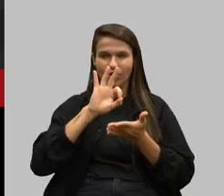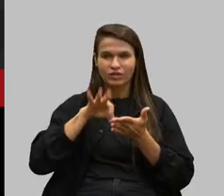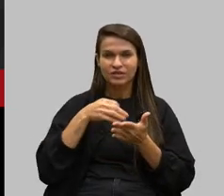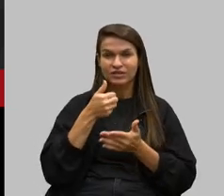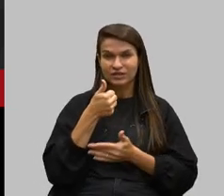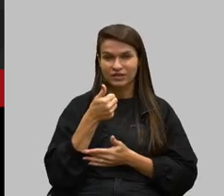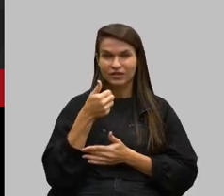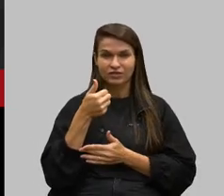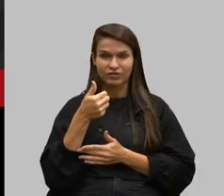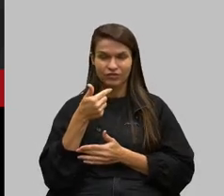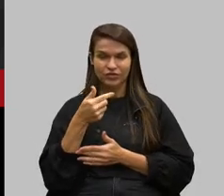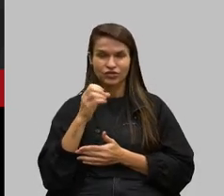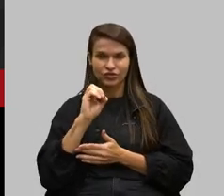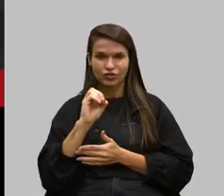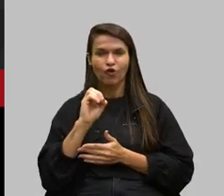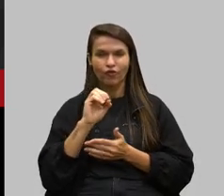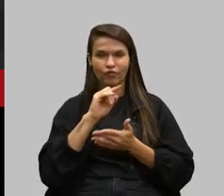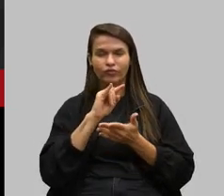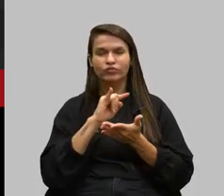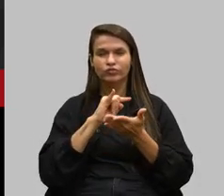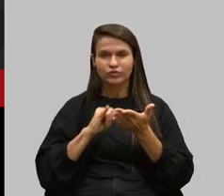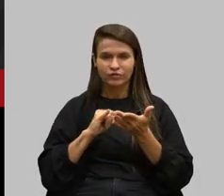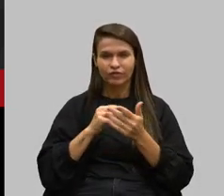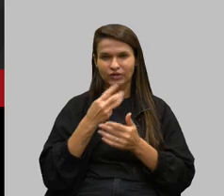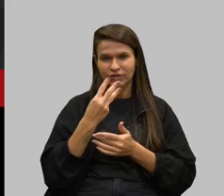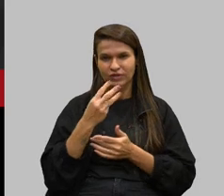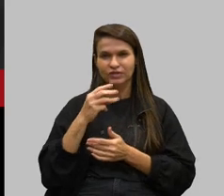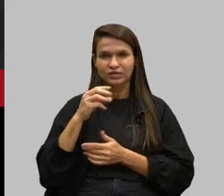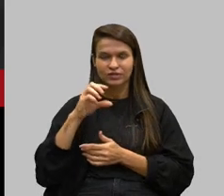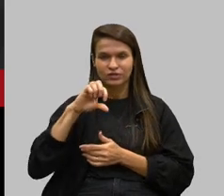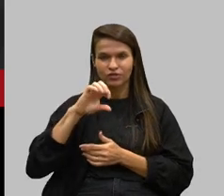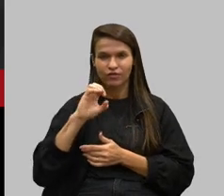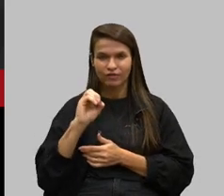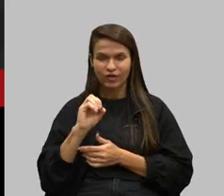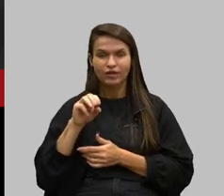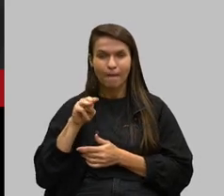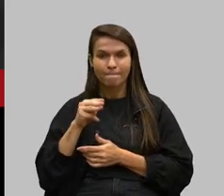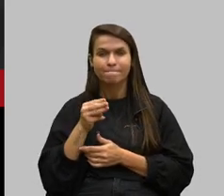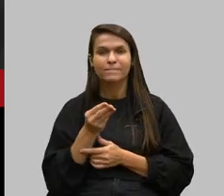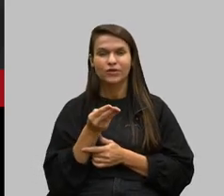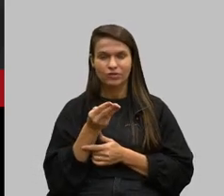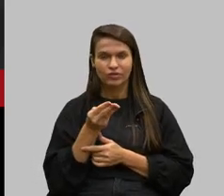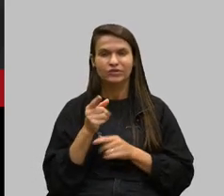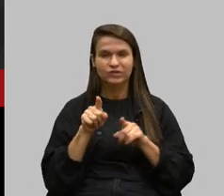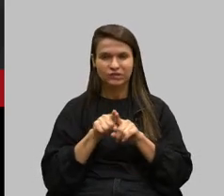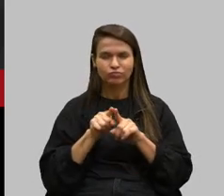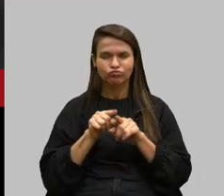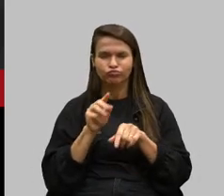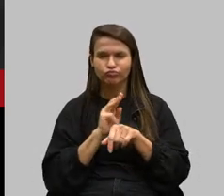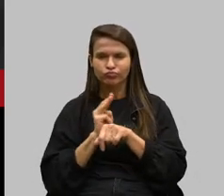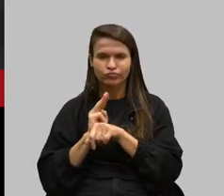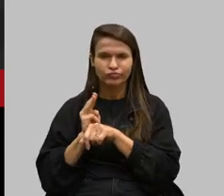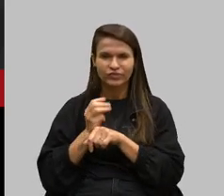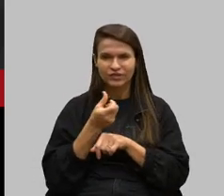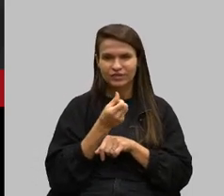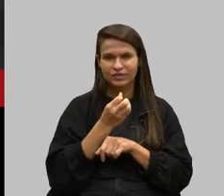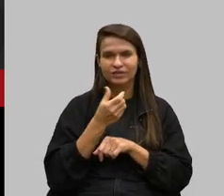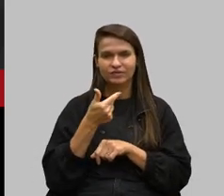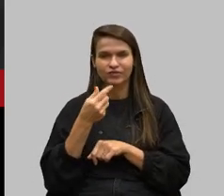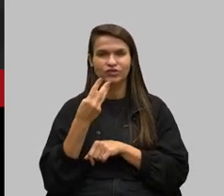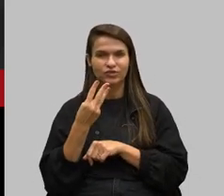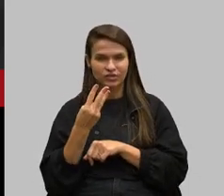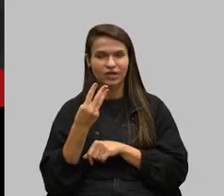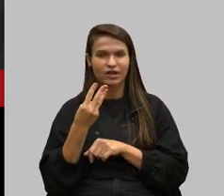convênios for no valor de 340 milhões executamos e monitoramos 623